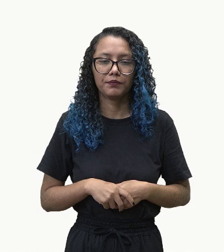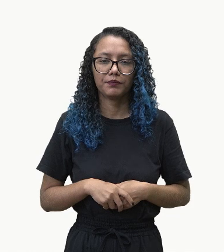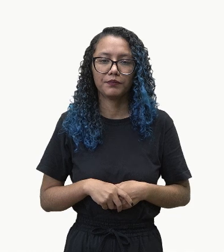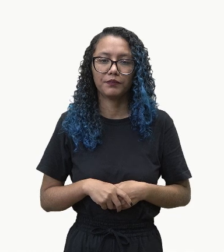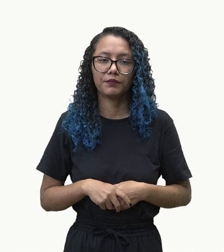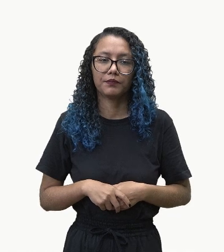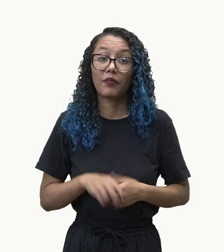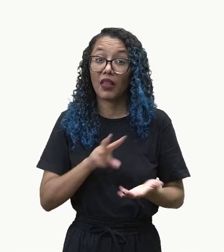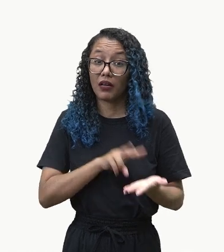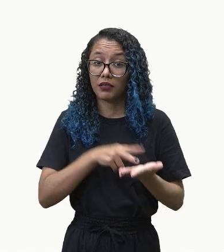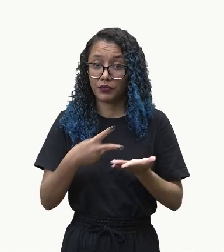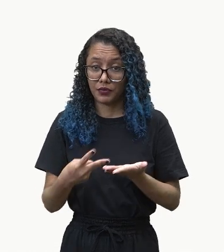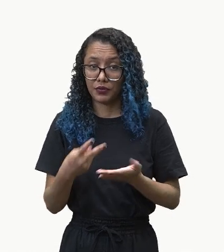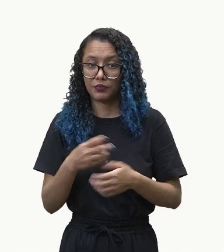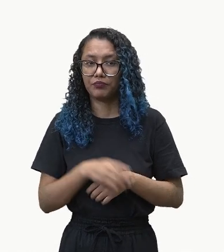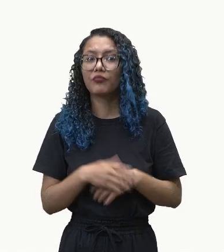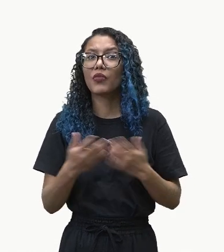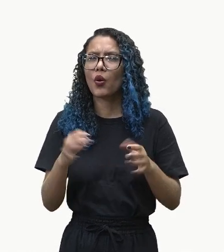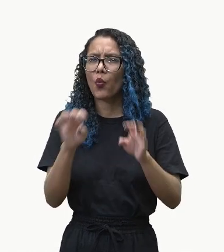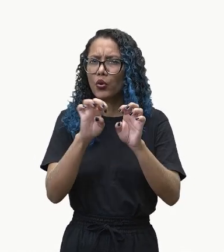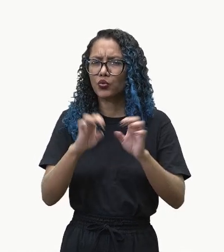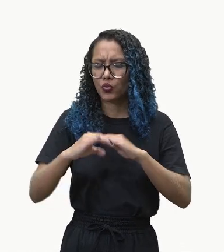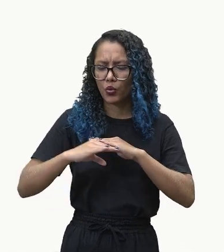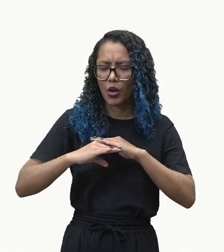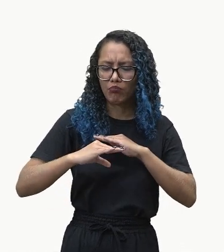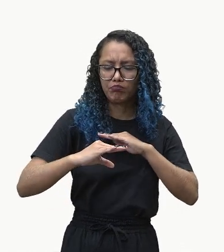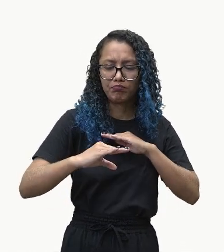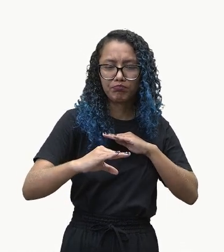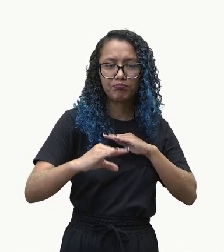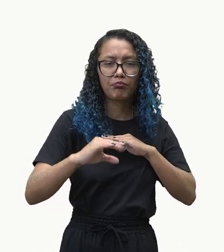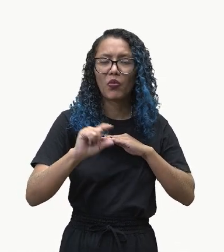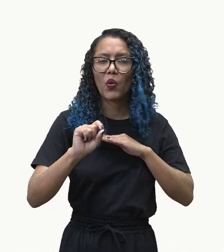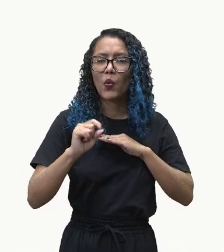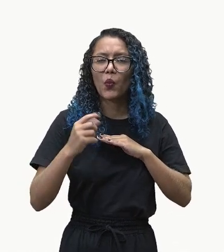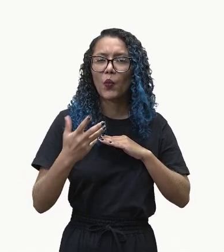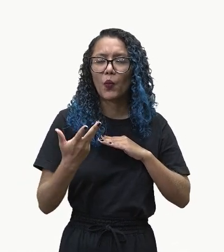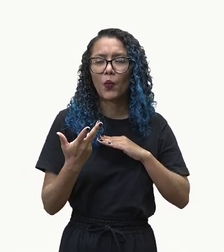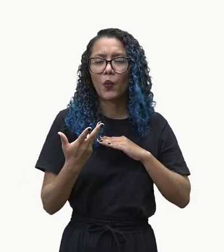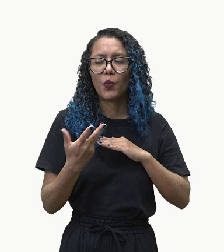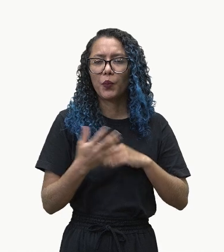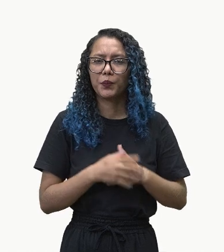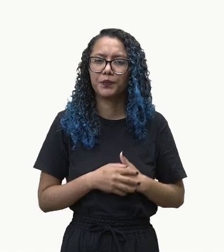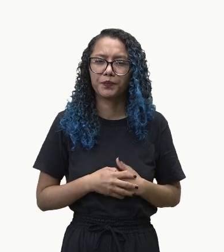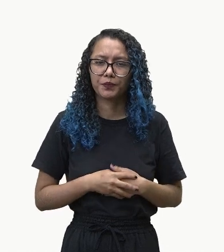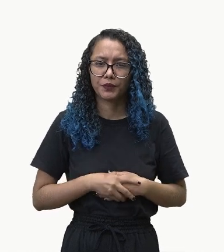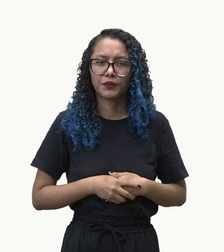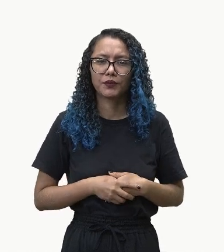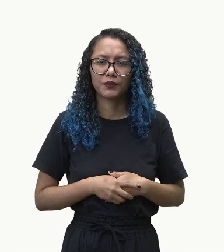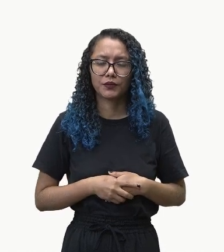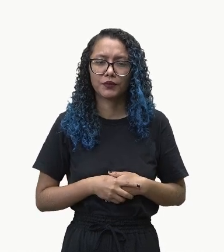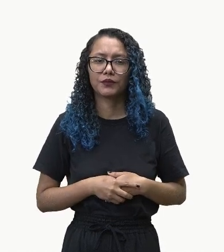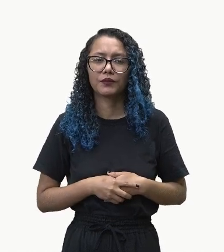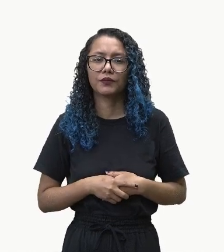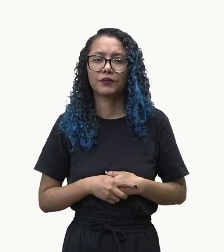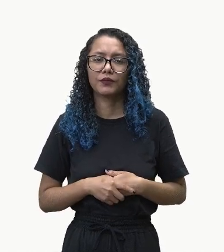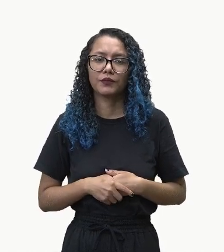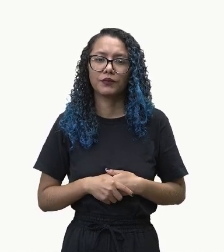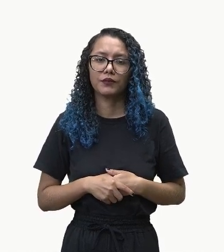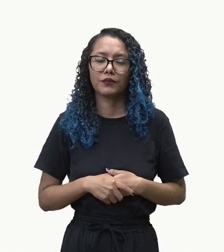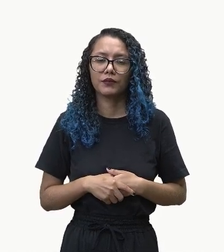sucessiva. Então, na estrutura linear, como o próprio nome já indica, ele vai fazer